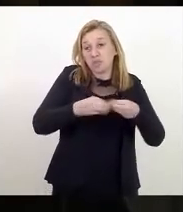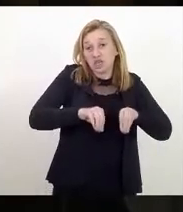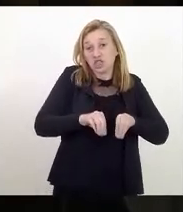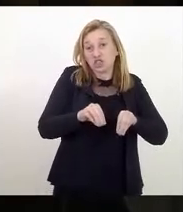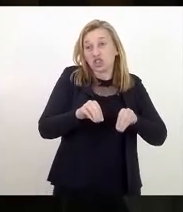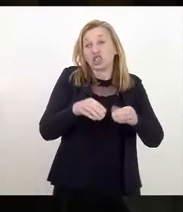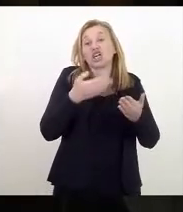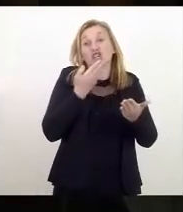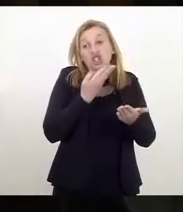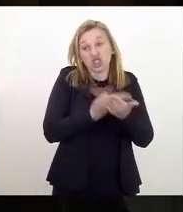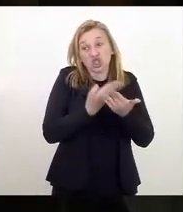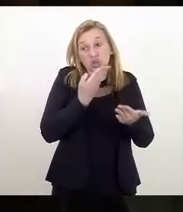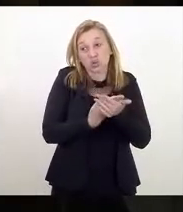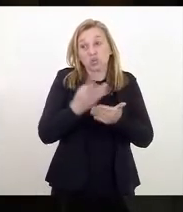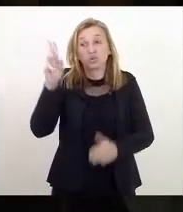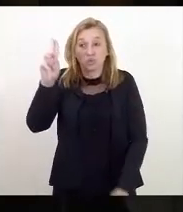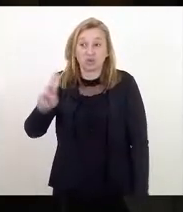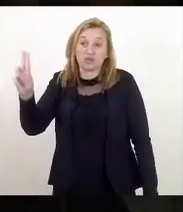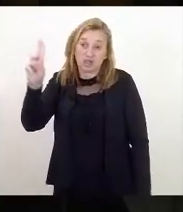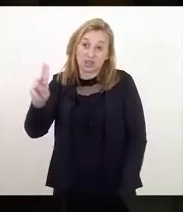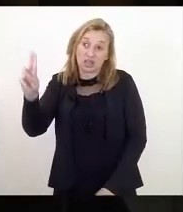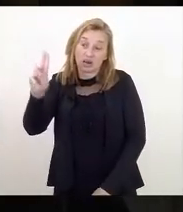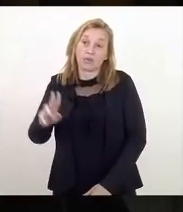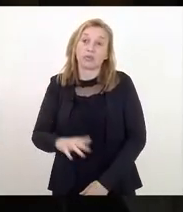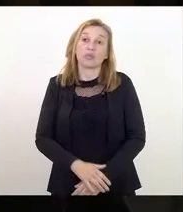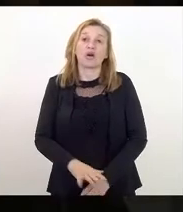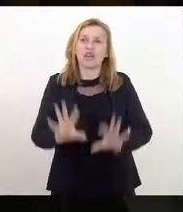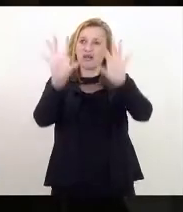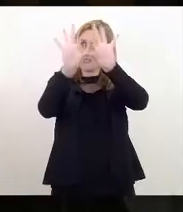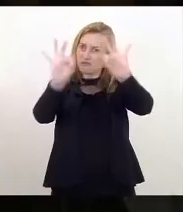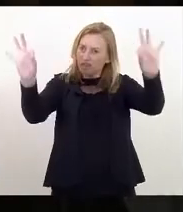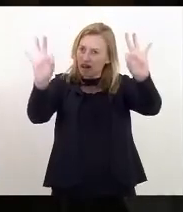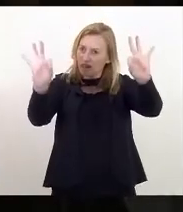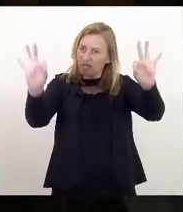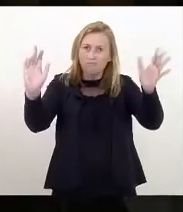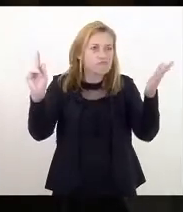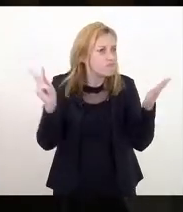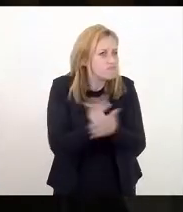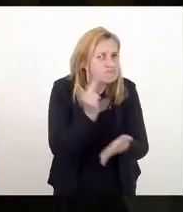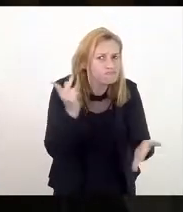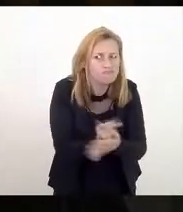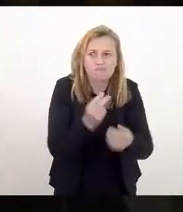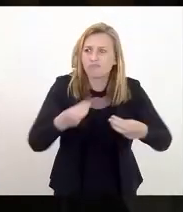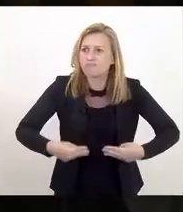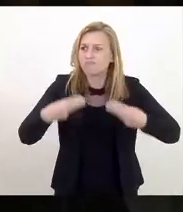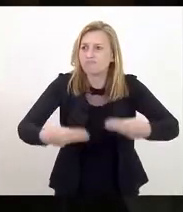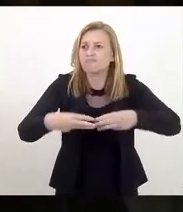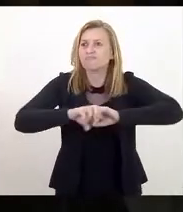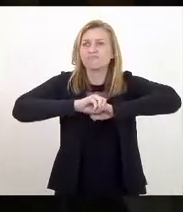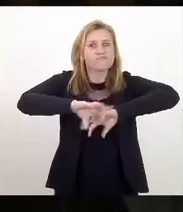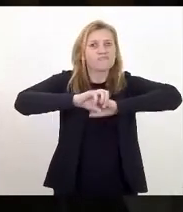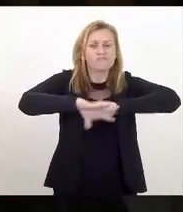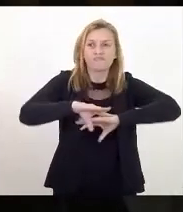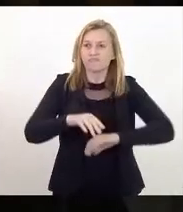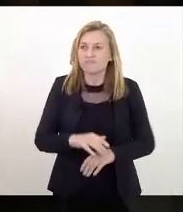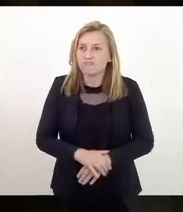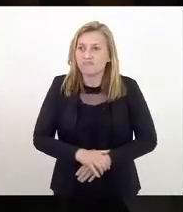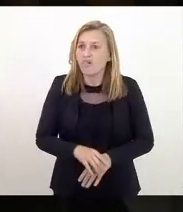tipicamente hitleristas, como é que o ministro da educação, ele está reprovado,